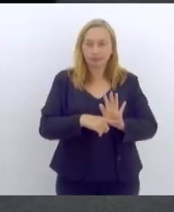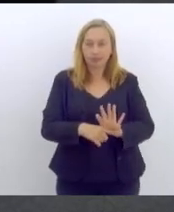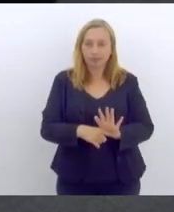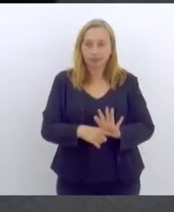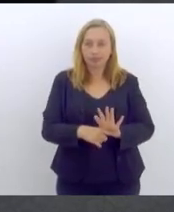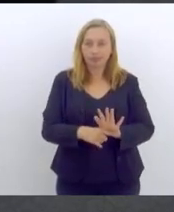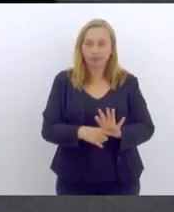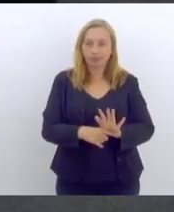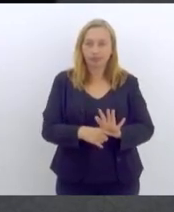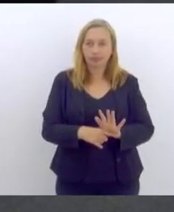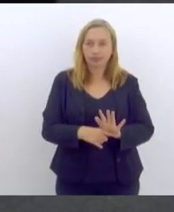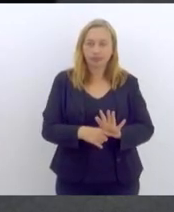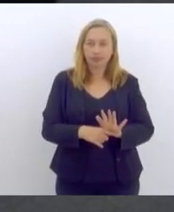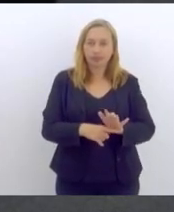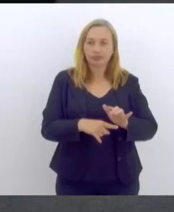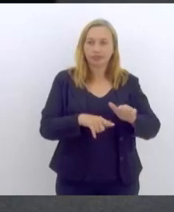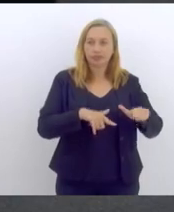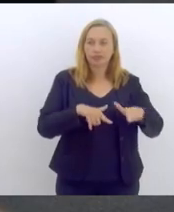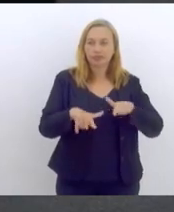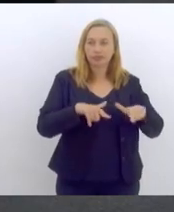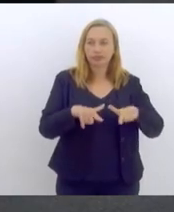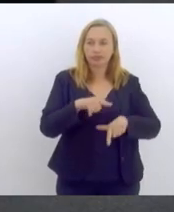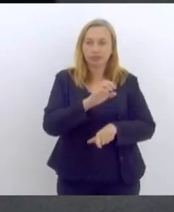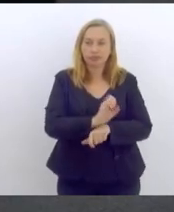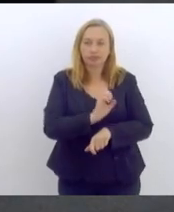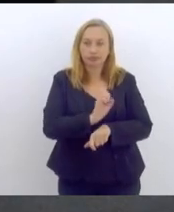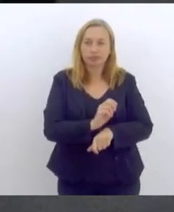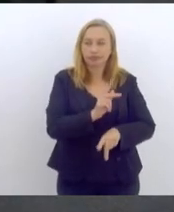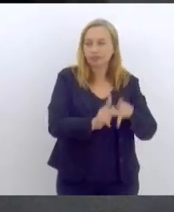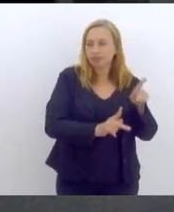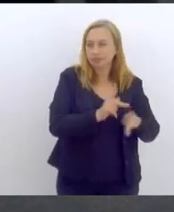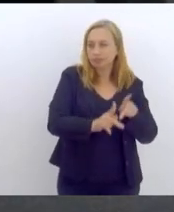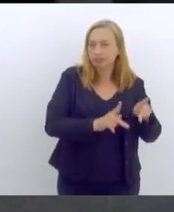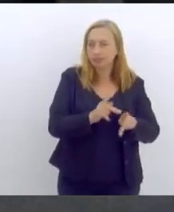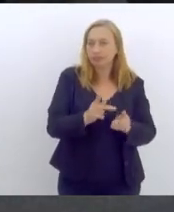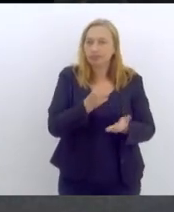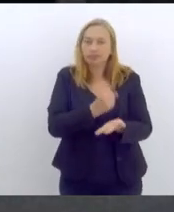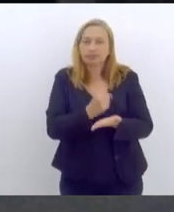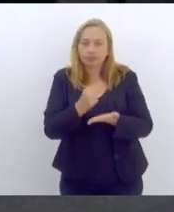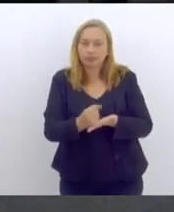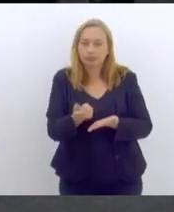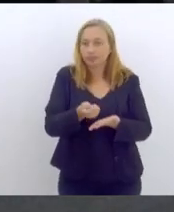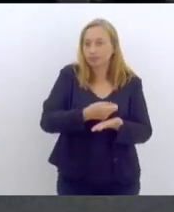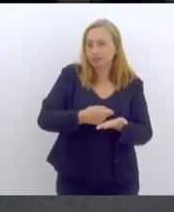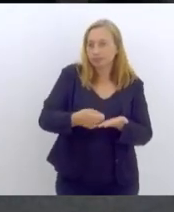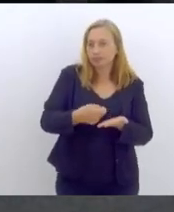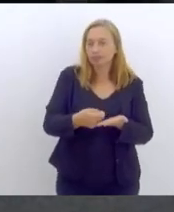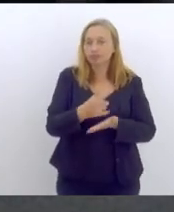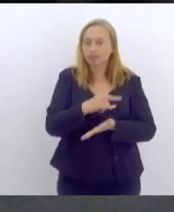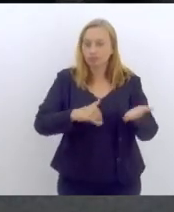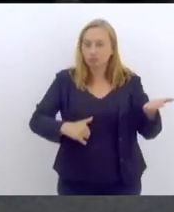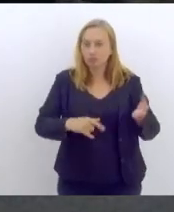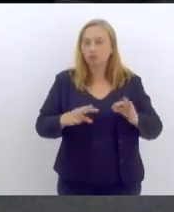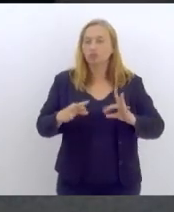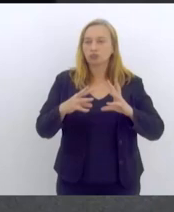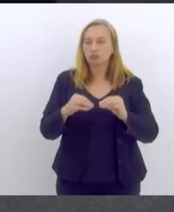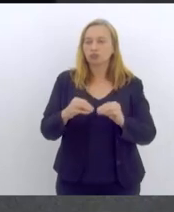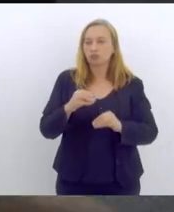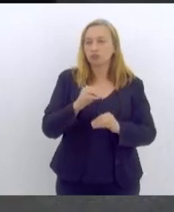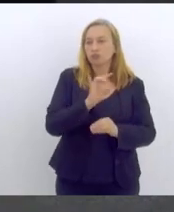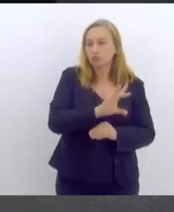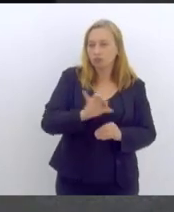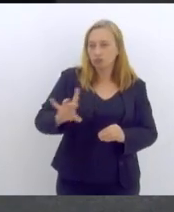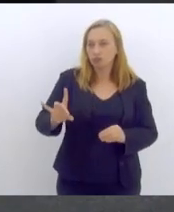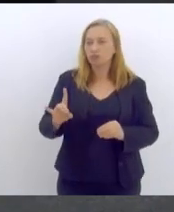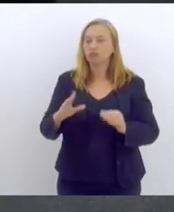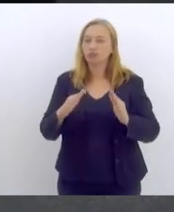serviços do Estado para a população, na retirada de documentos, naquilo que cada morador de